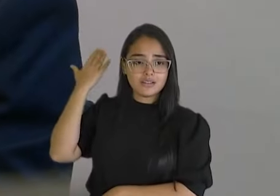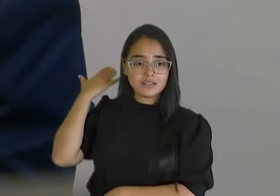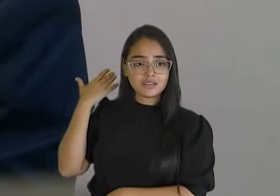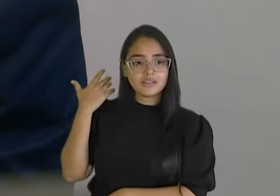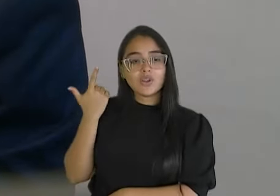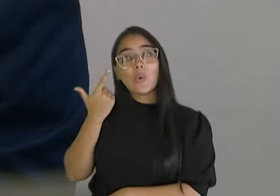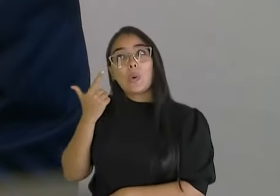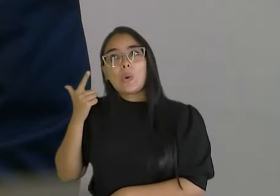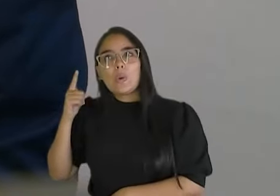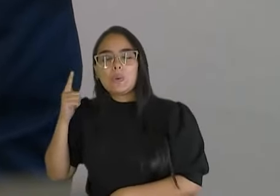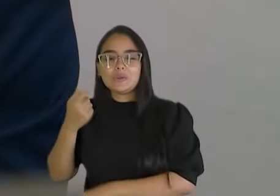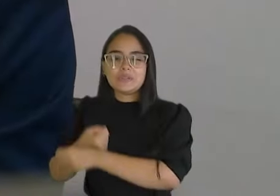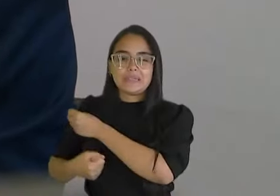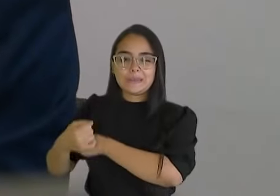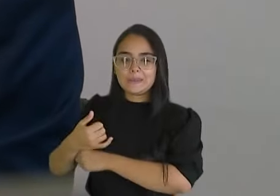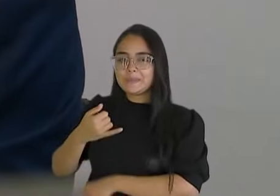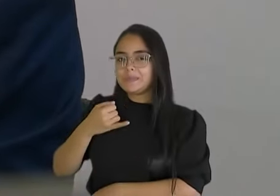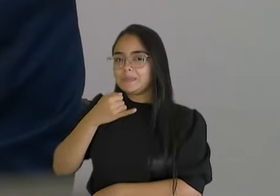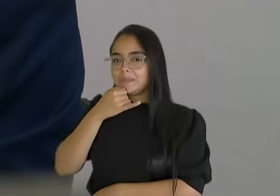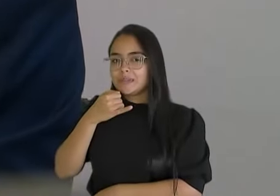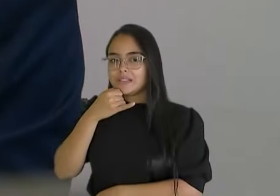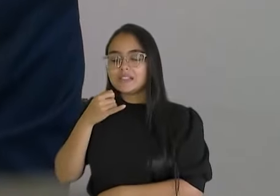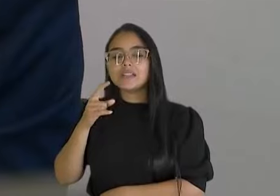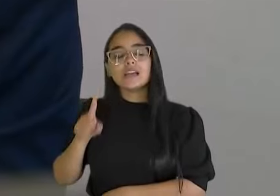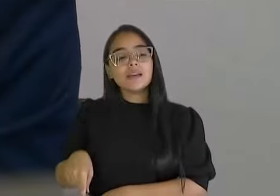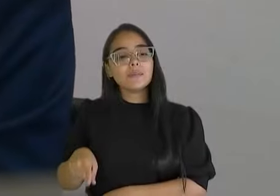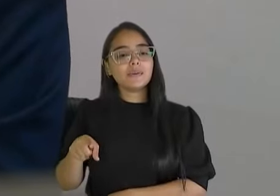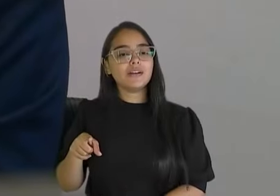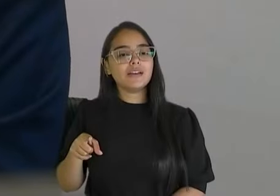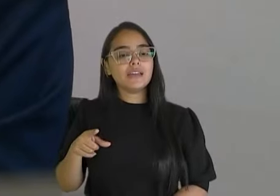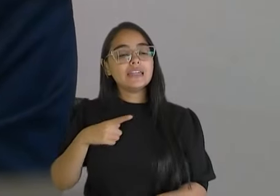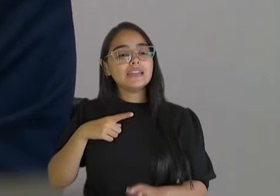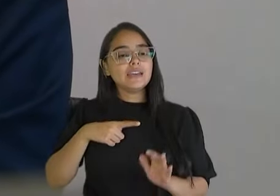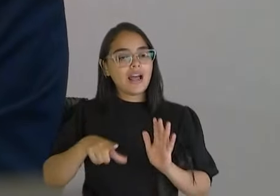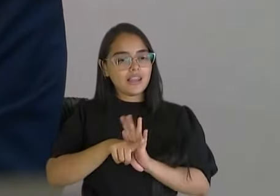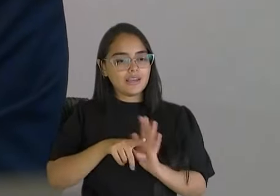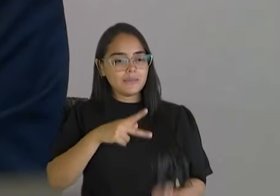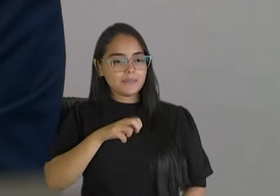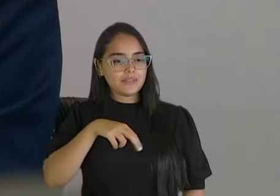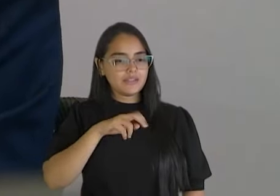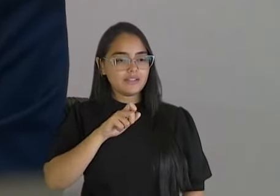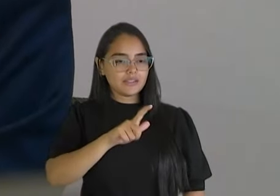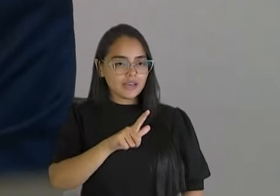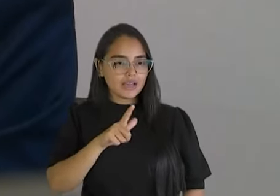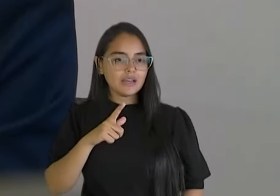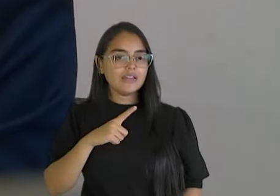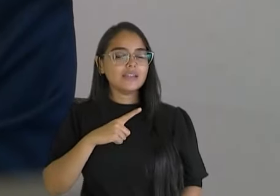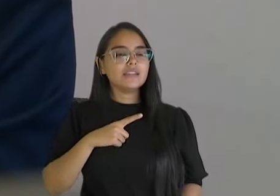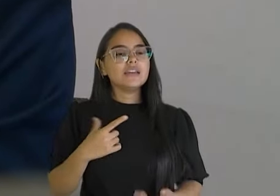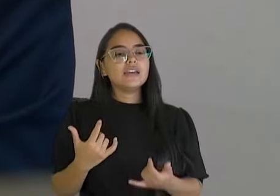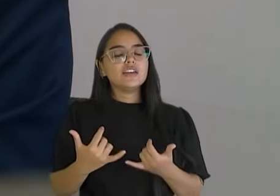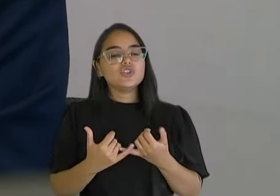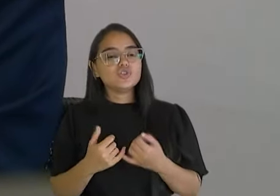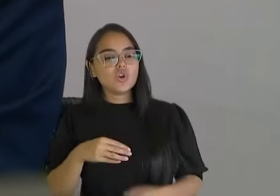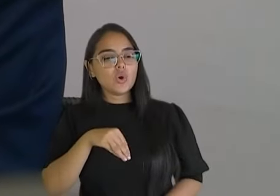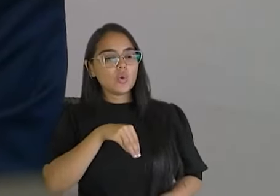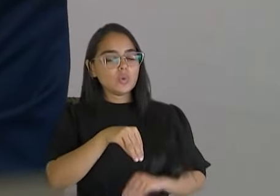formas, naquela época, então, por exemplo, a lei de contravenções penais, ela prevê a questão dos jogos de dados, prevê a